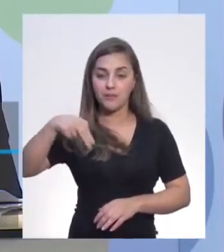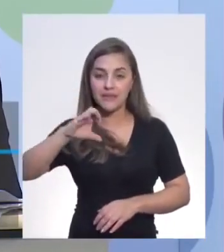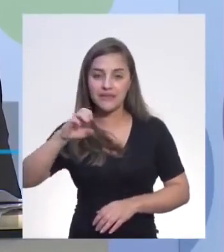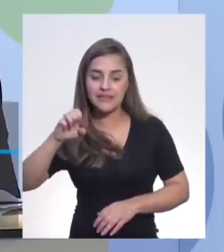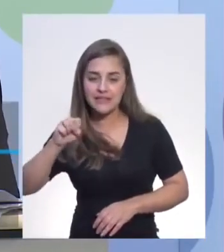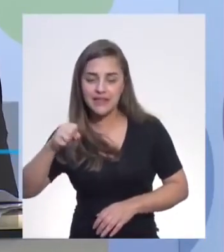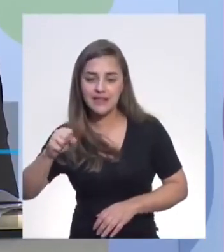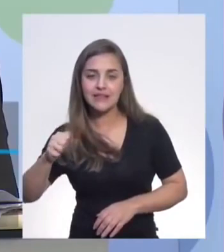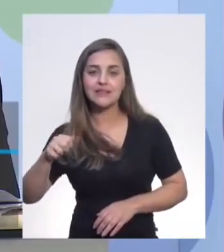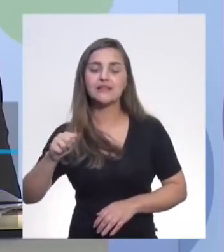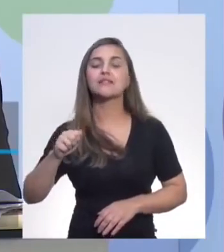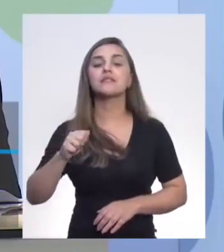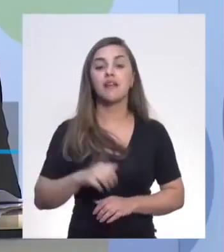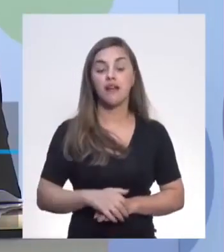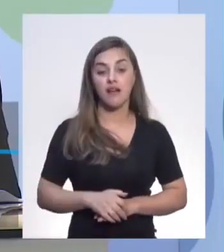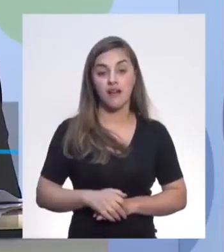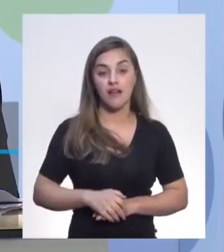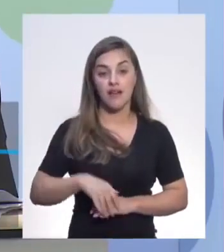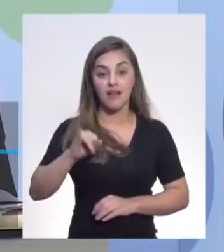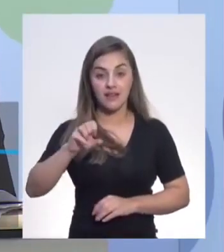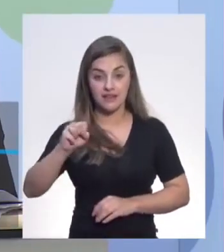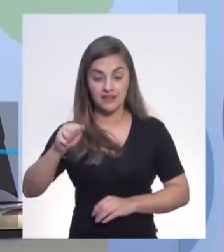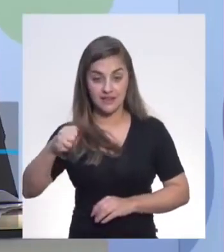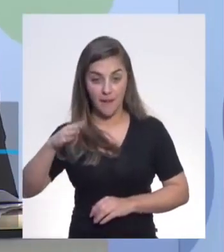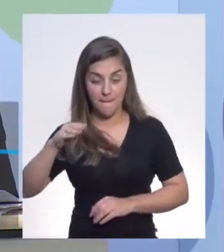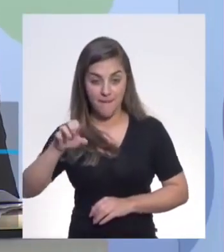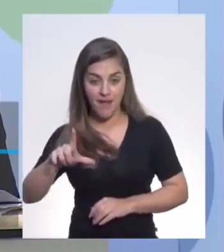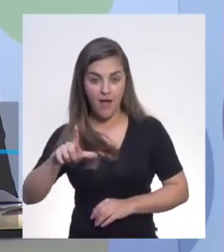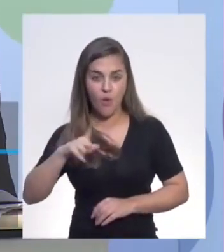mesmo, porque nós tivemos na história muitos